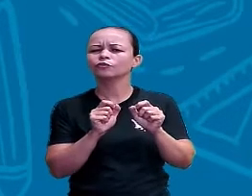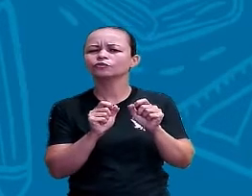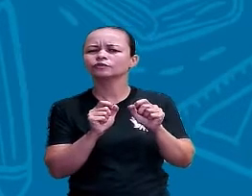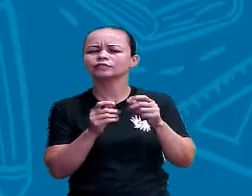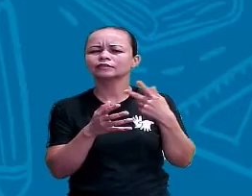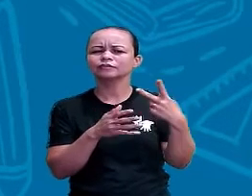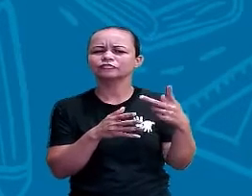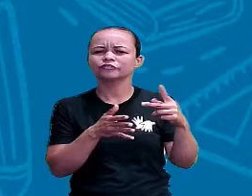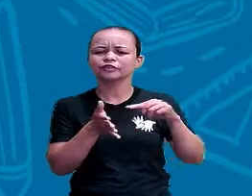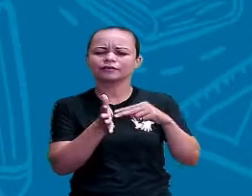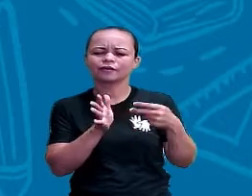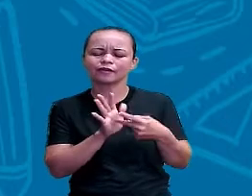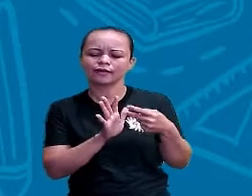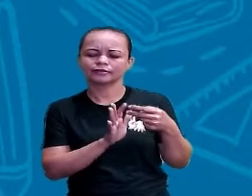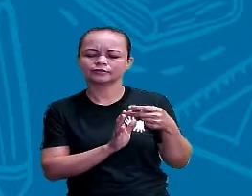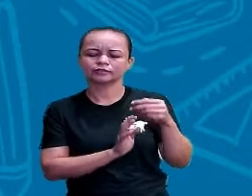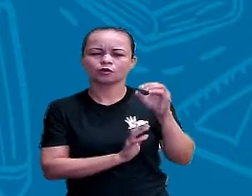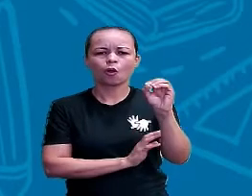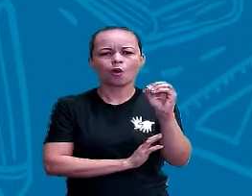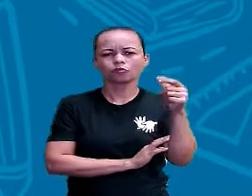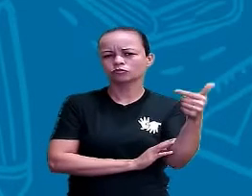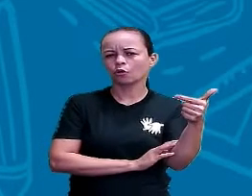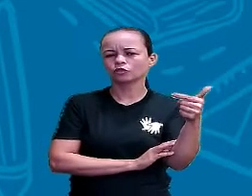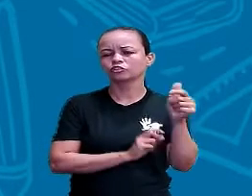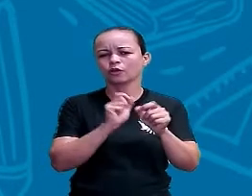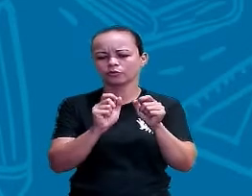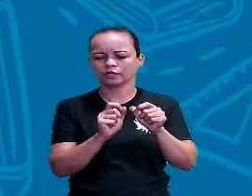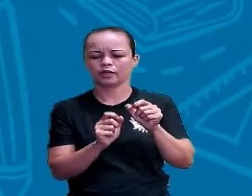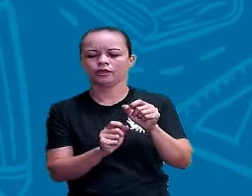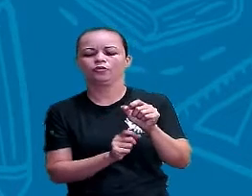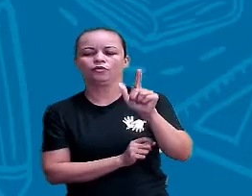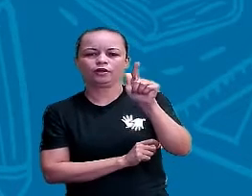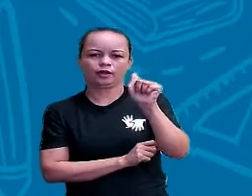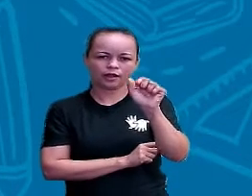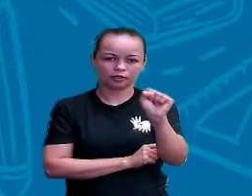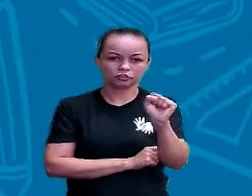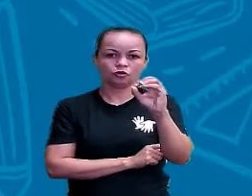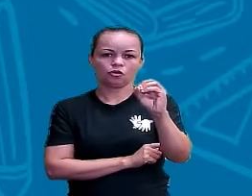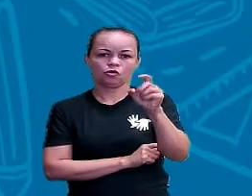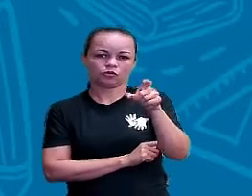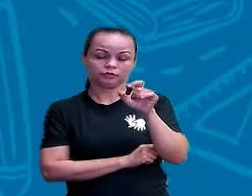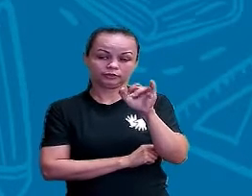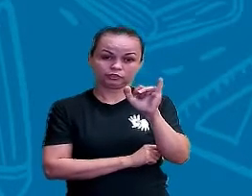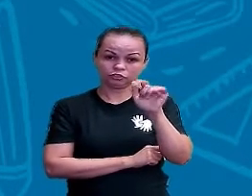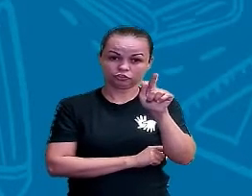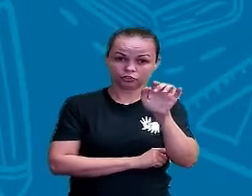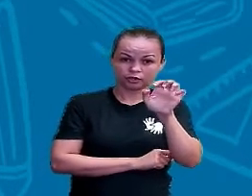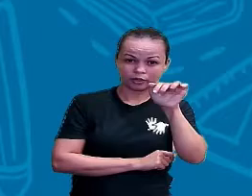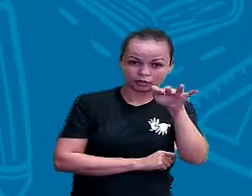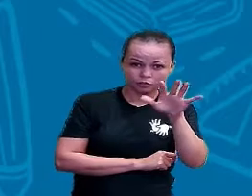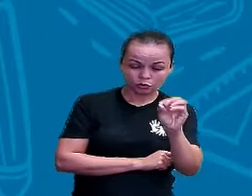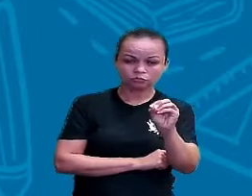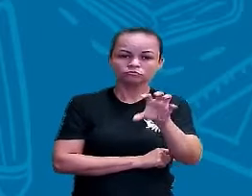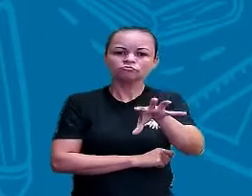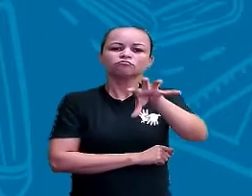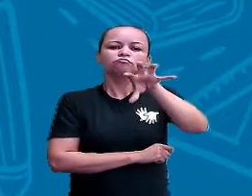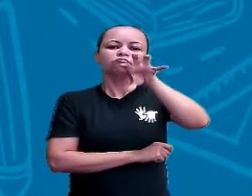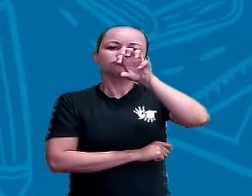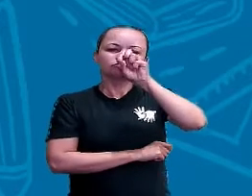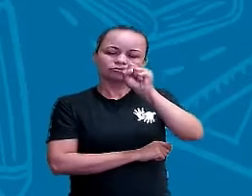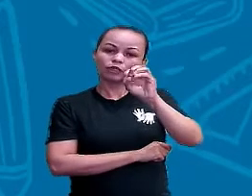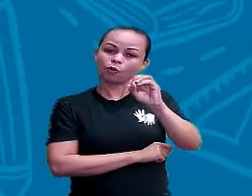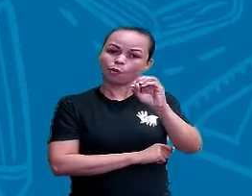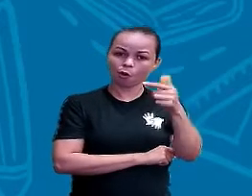essa sigla, esse O2? Esse O2 é o gás oxigênio, tá certo? É o oxigênio que a gente respira, tá certo? É